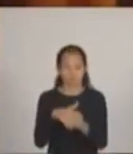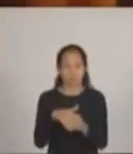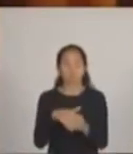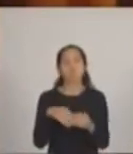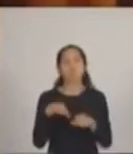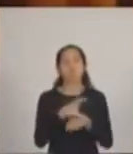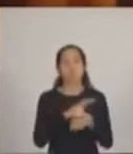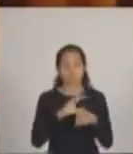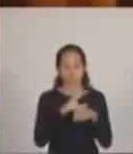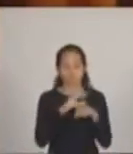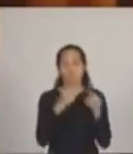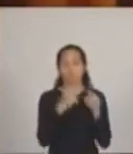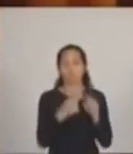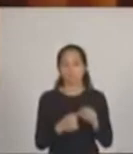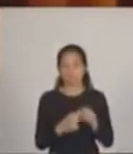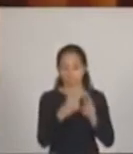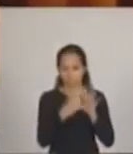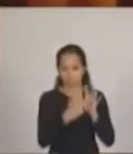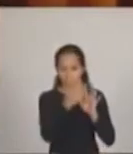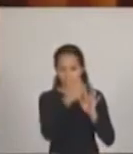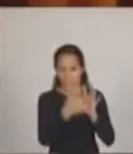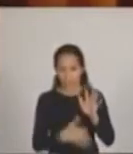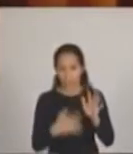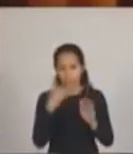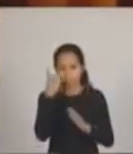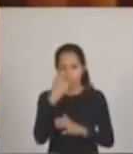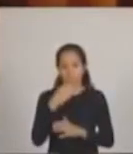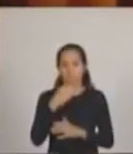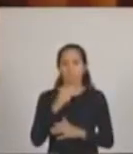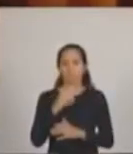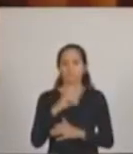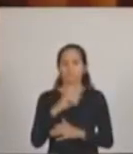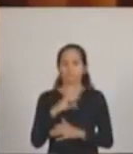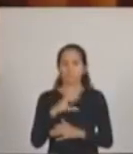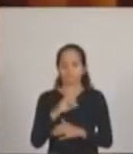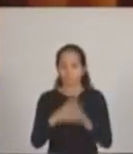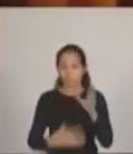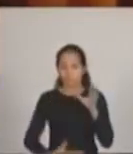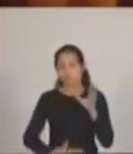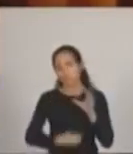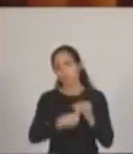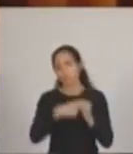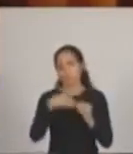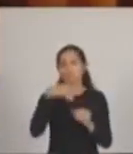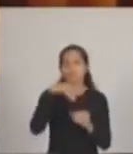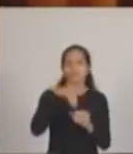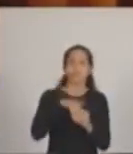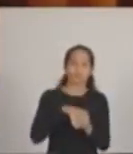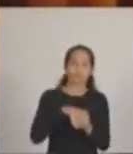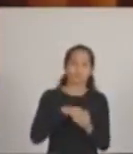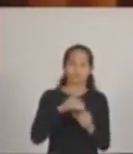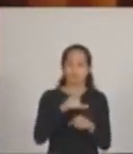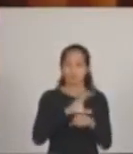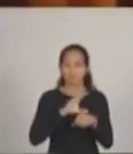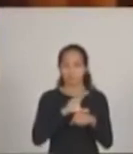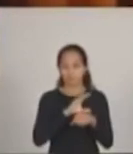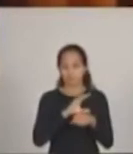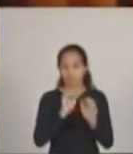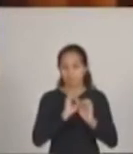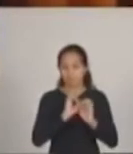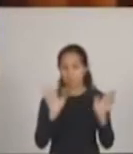constitucionalidade, conforme relato do deputado Marcelo Santos, que acrescentou somente o voto pela constitucionalidade, ok? Deixar claro